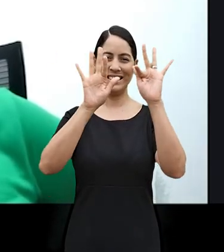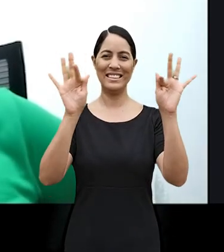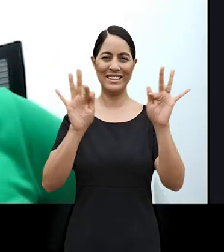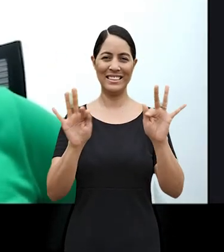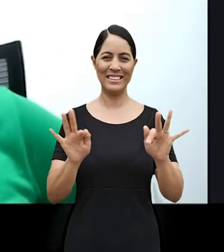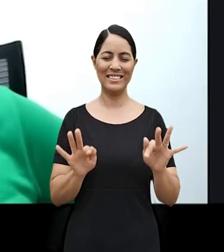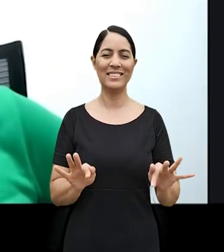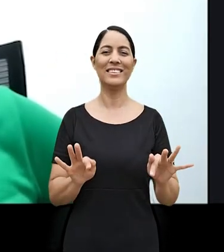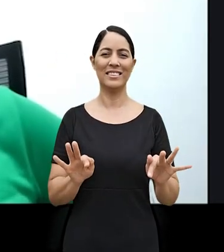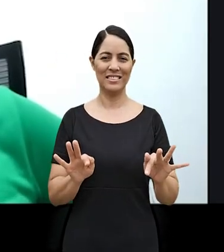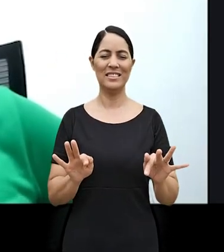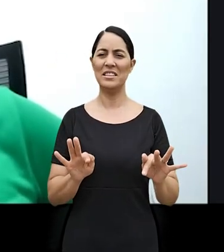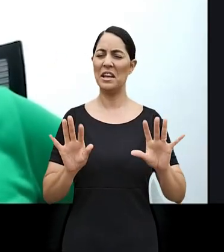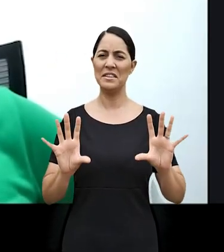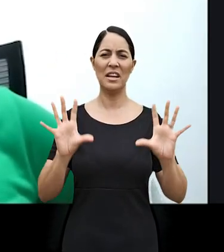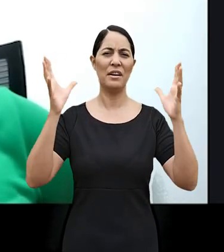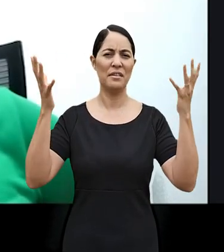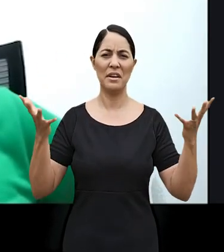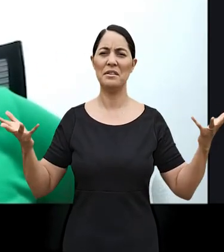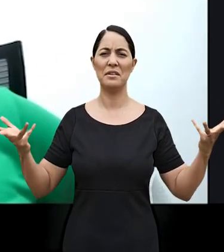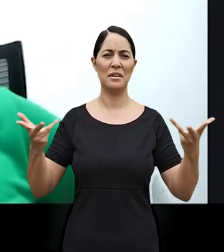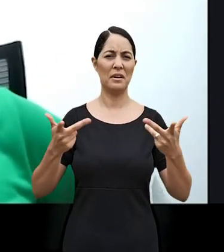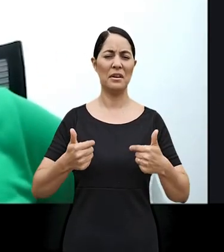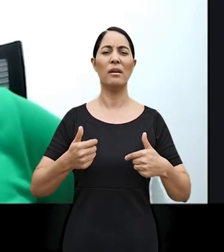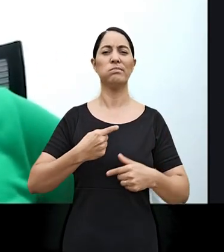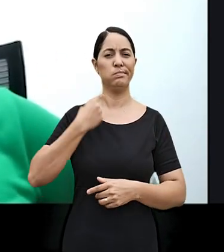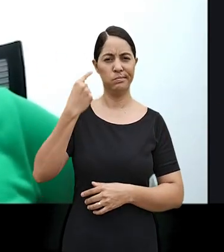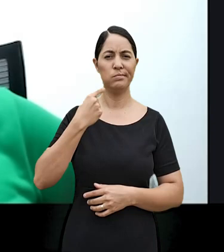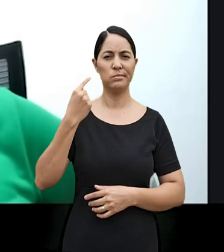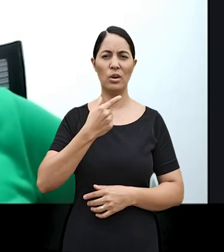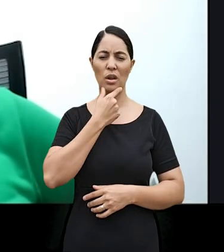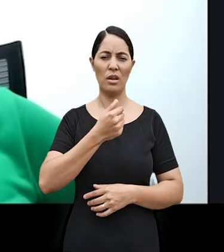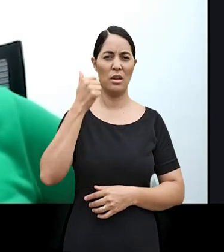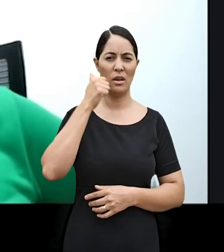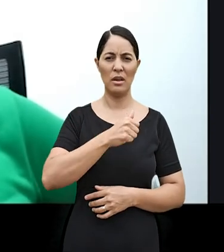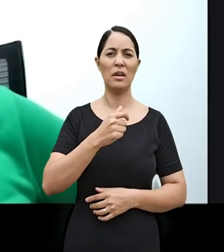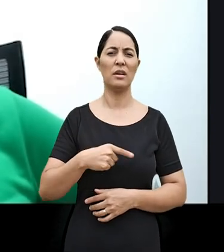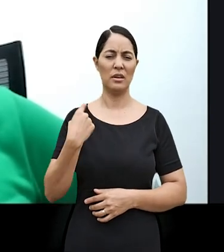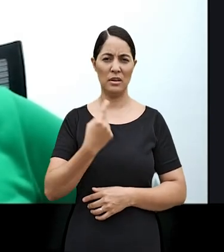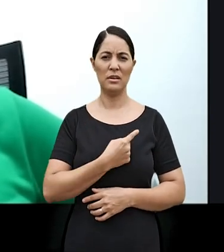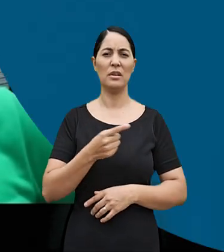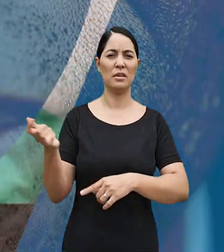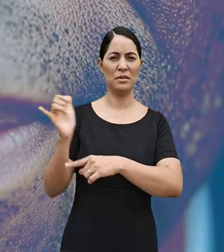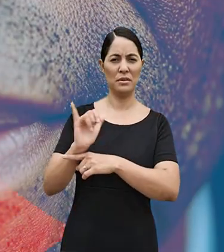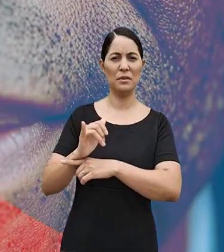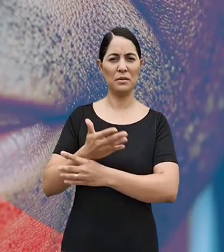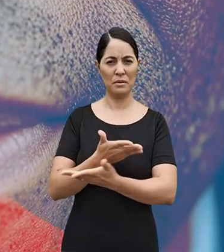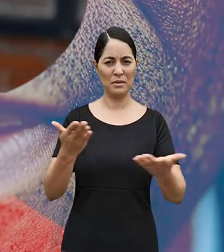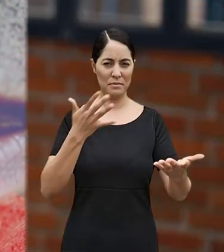de inscritos, que ultrapassou 1.200 advogados e advogadas, além dos que nos assistem no